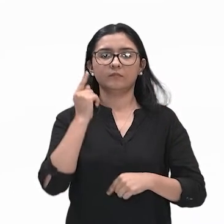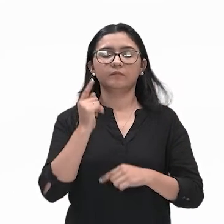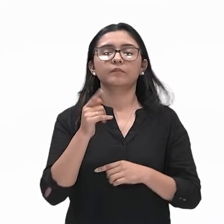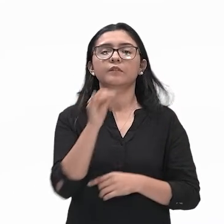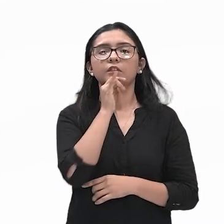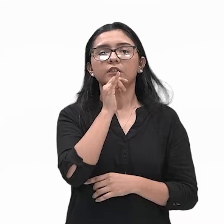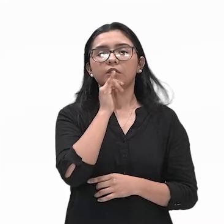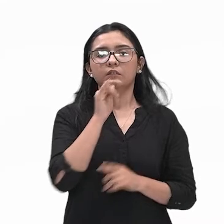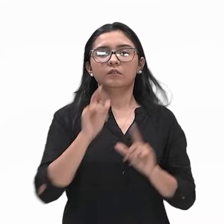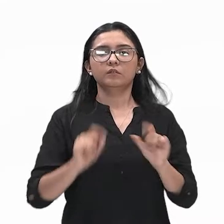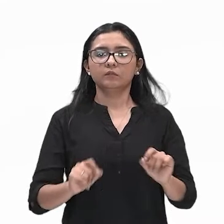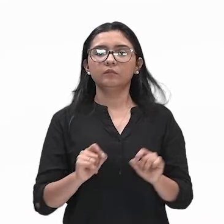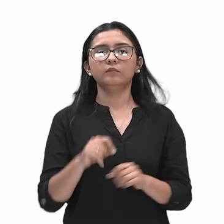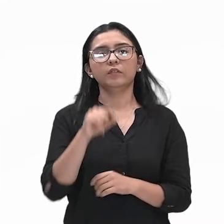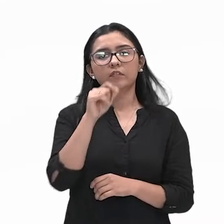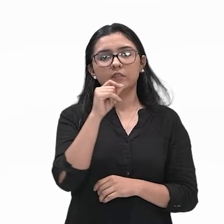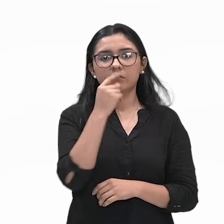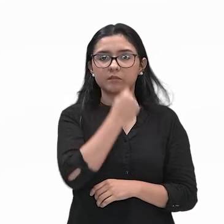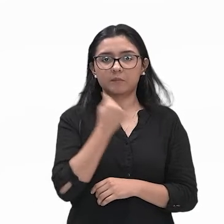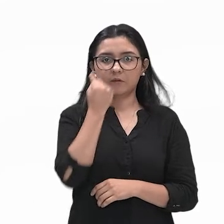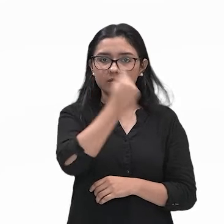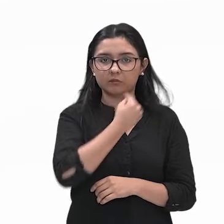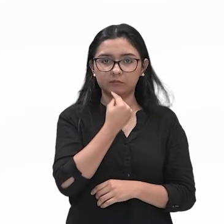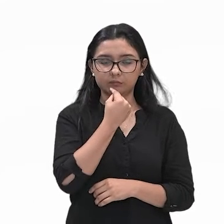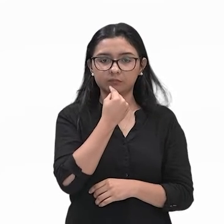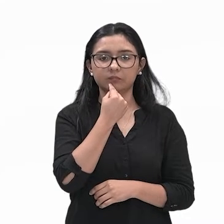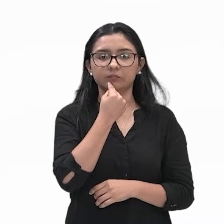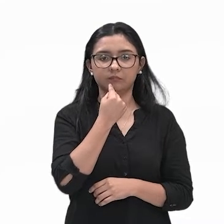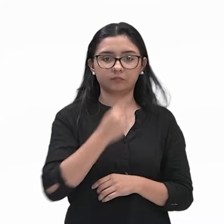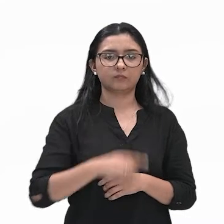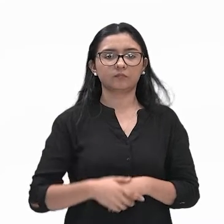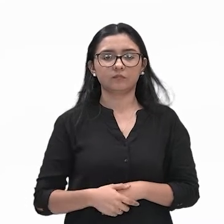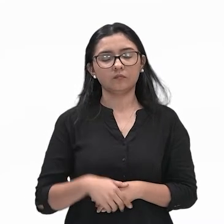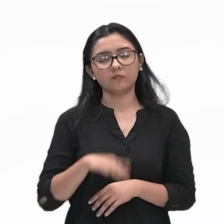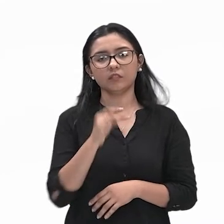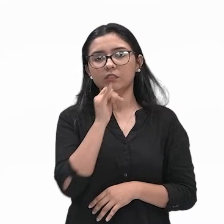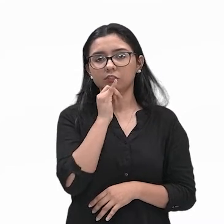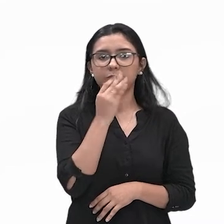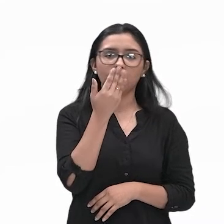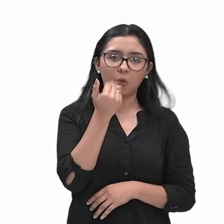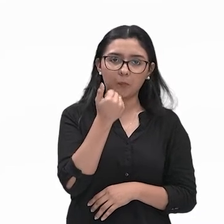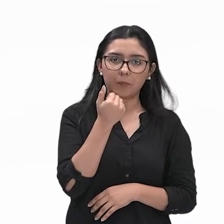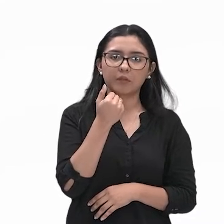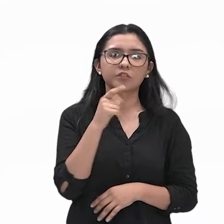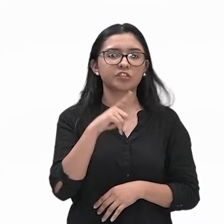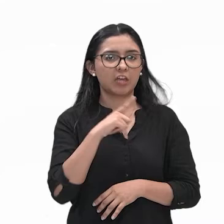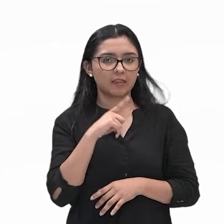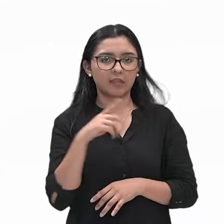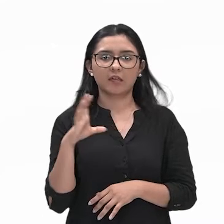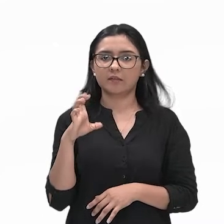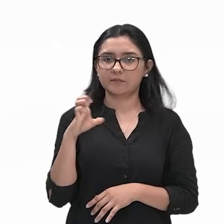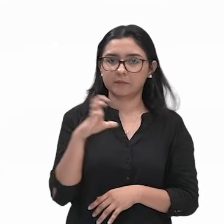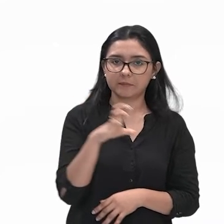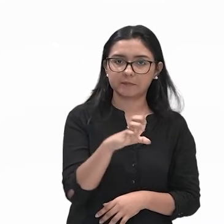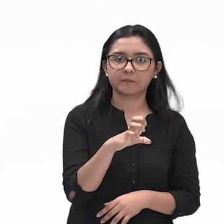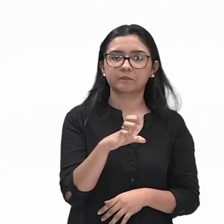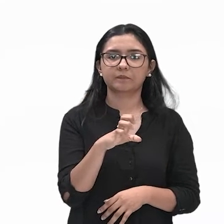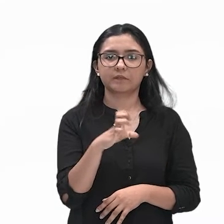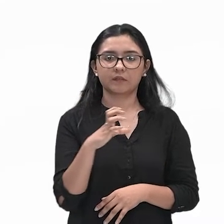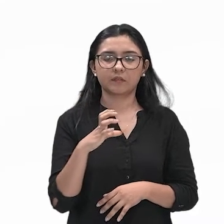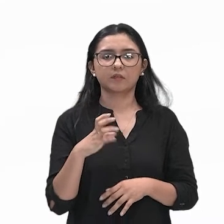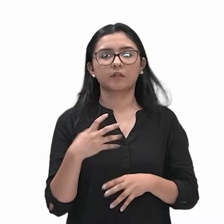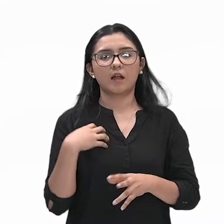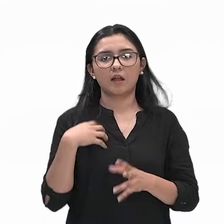exemplo, desde a nossa boca, aqui a gente está comendo alguma coisa, já tem um monte de enzima, né, processando